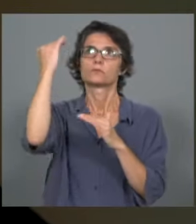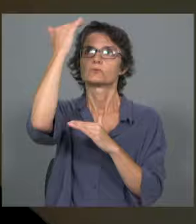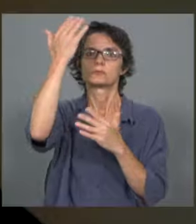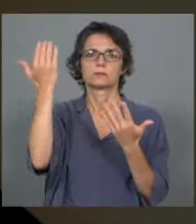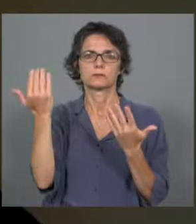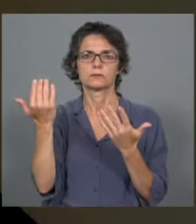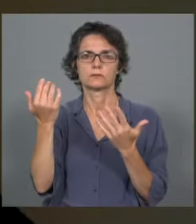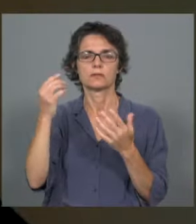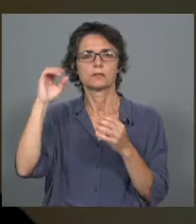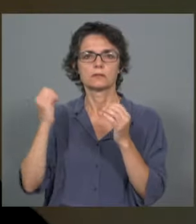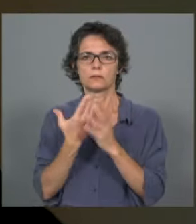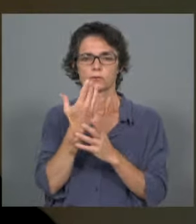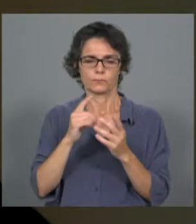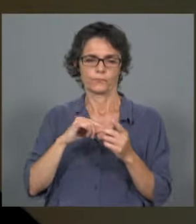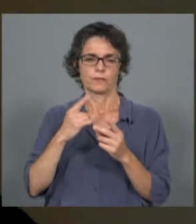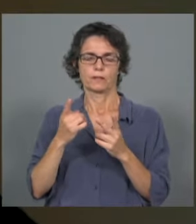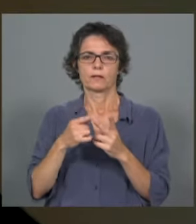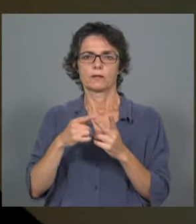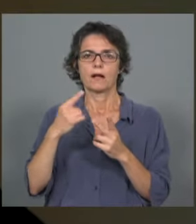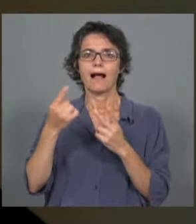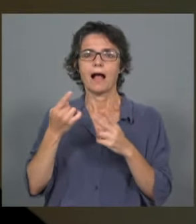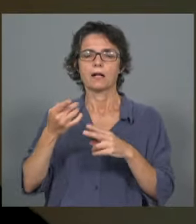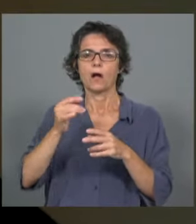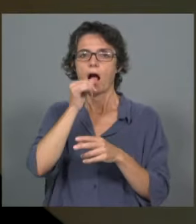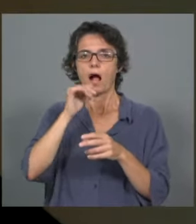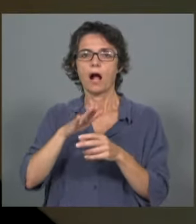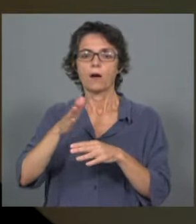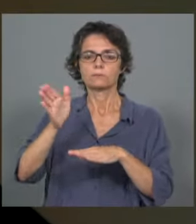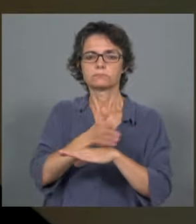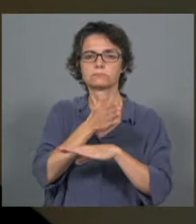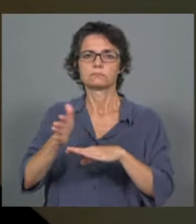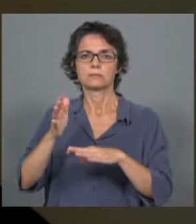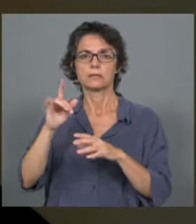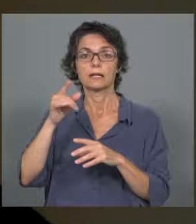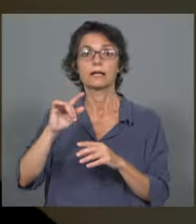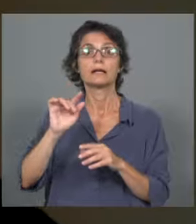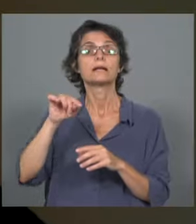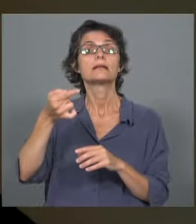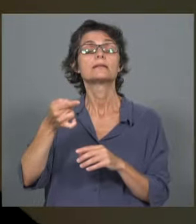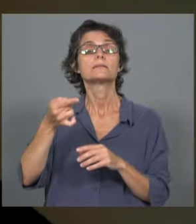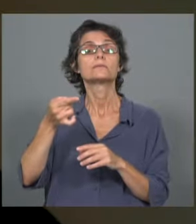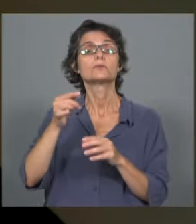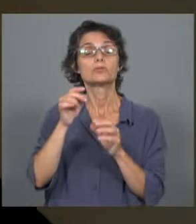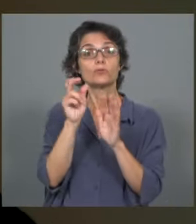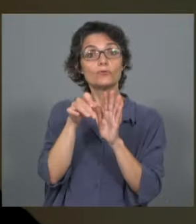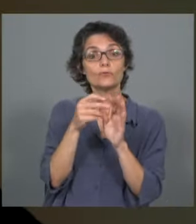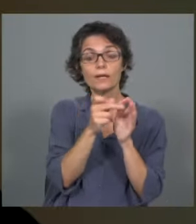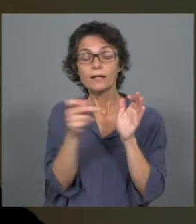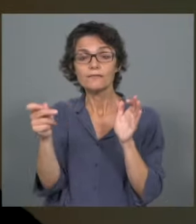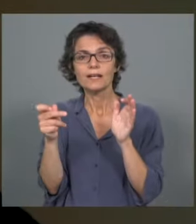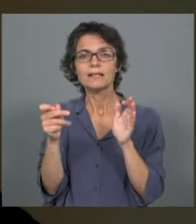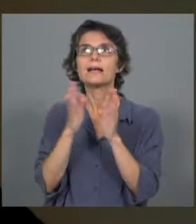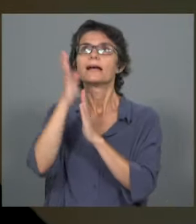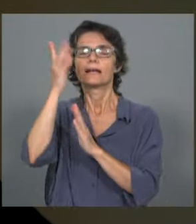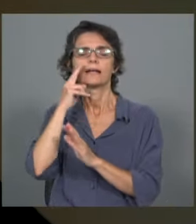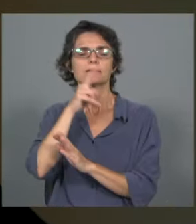criou algo que separasse as águas, e Ele disse, e Deus viu que era bom. E depois criou algo mais